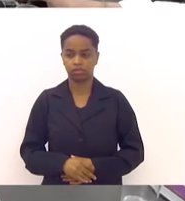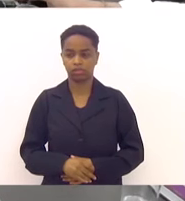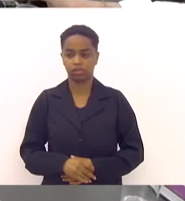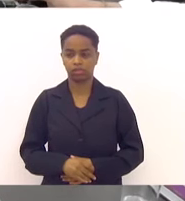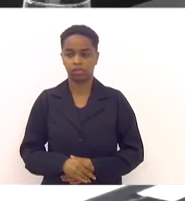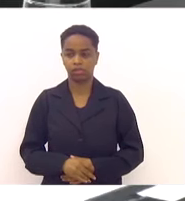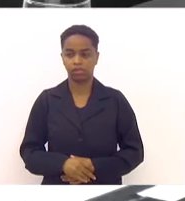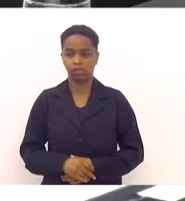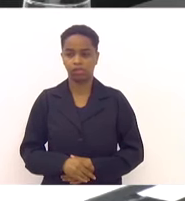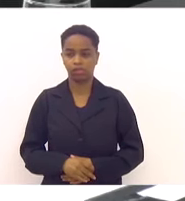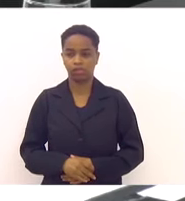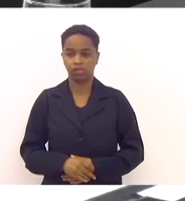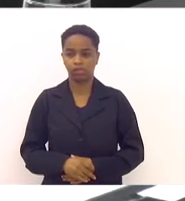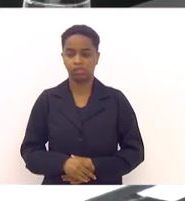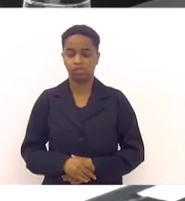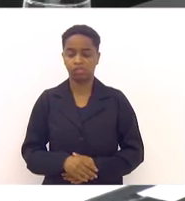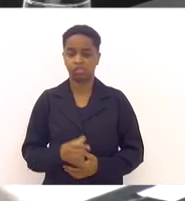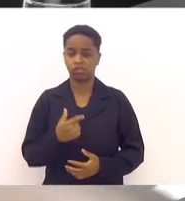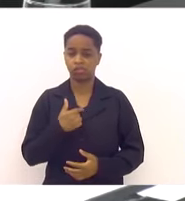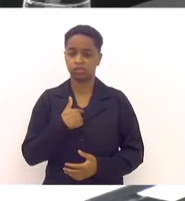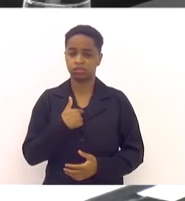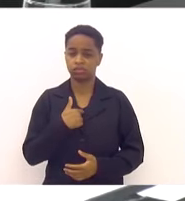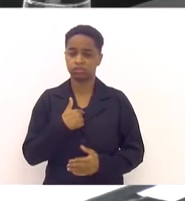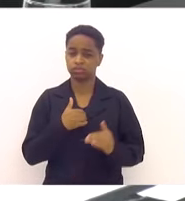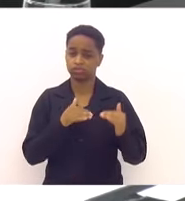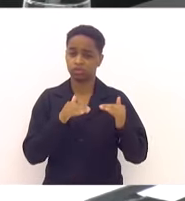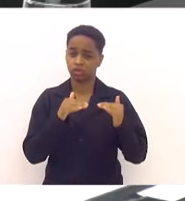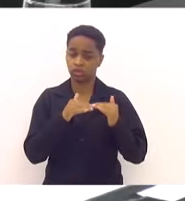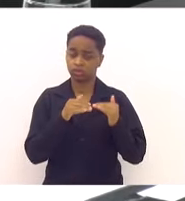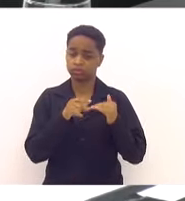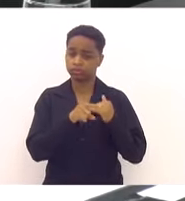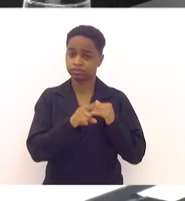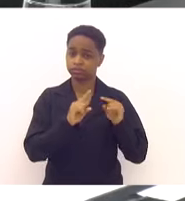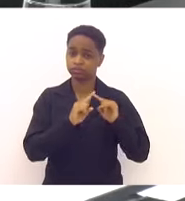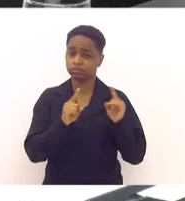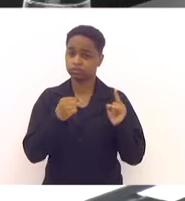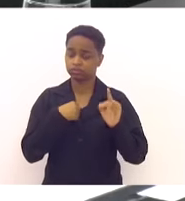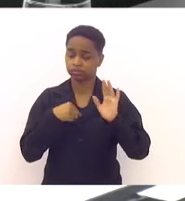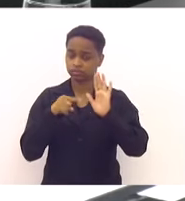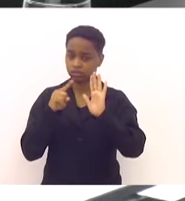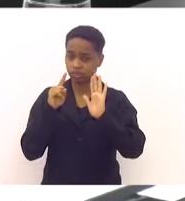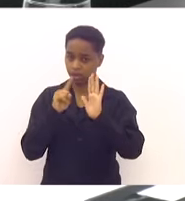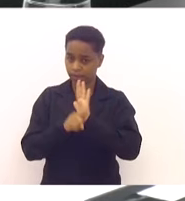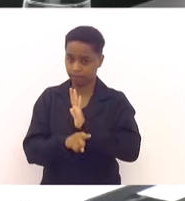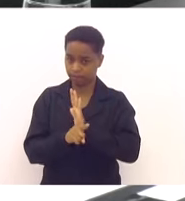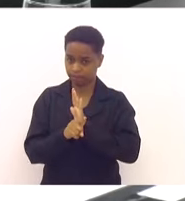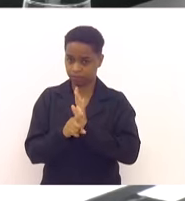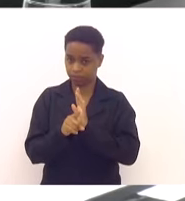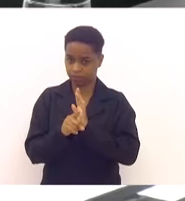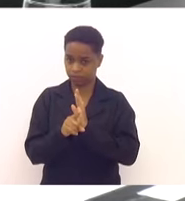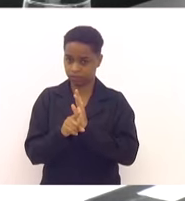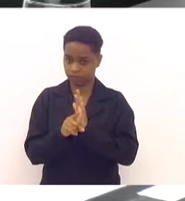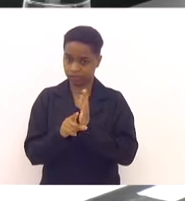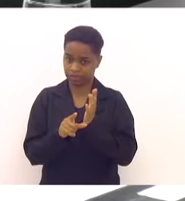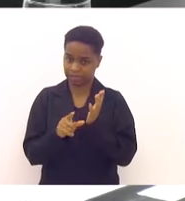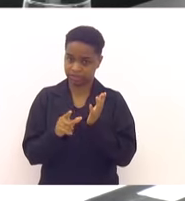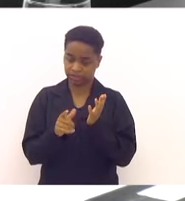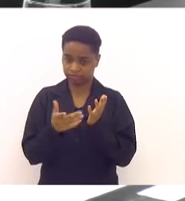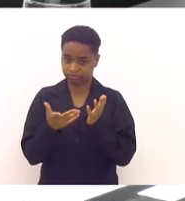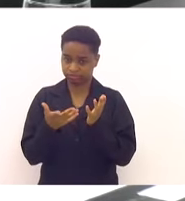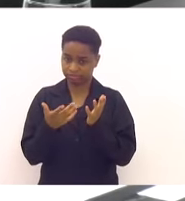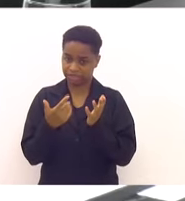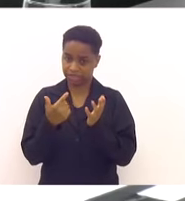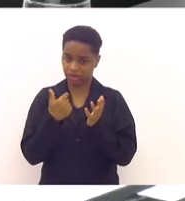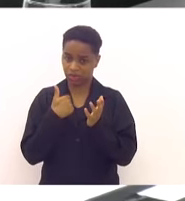Eu até tendo aqui a votar com Vossa Excelência, deputado Luiz Paulo, mas aí é um questionamento que entendo